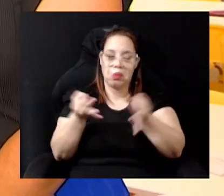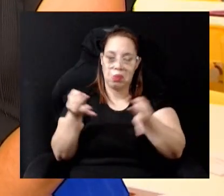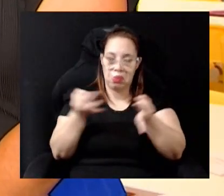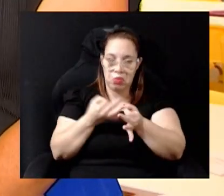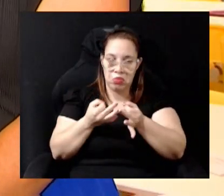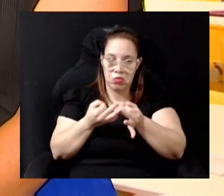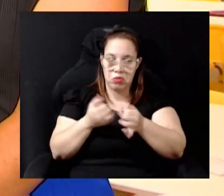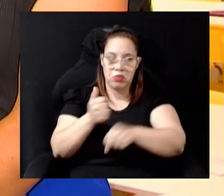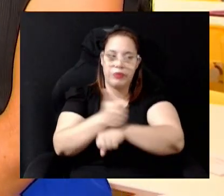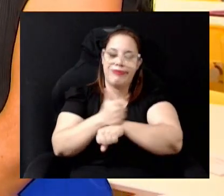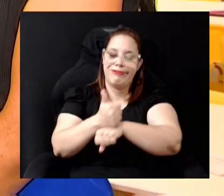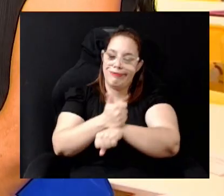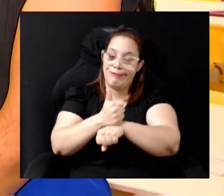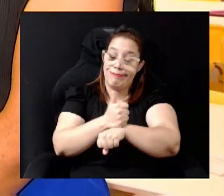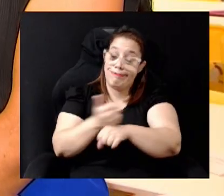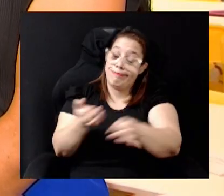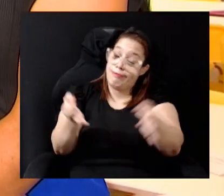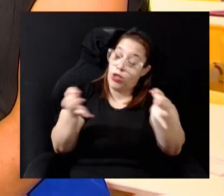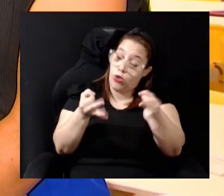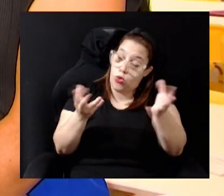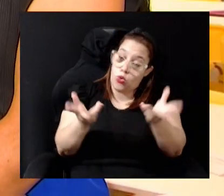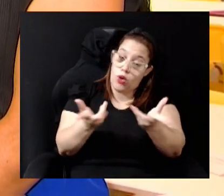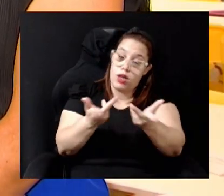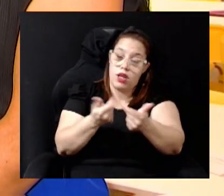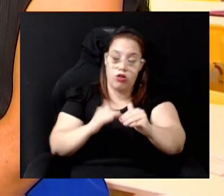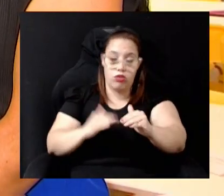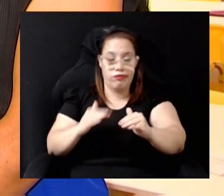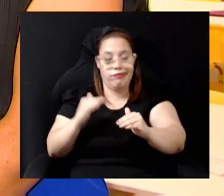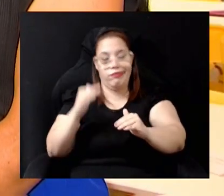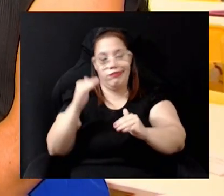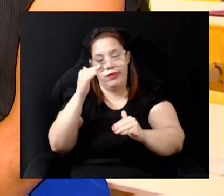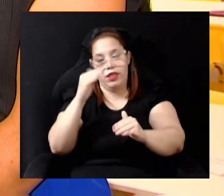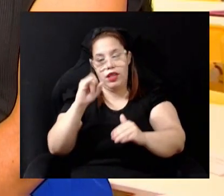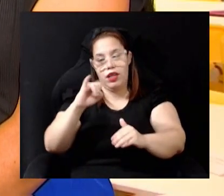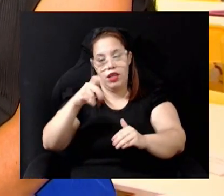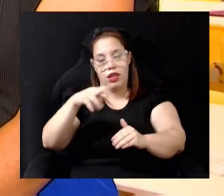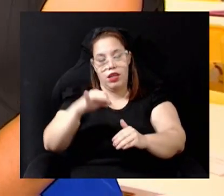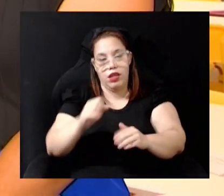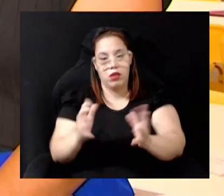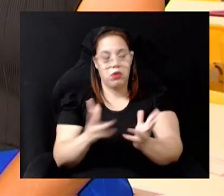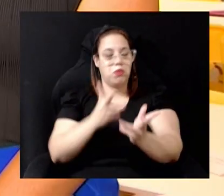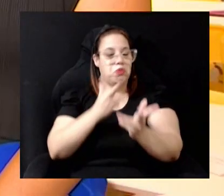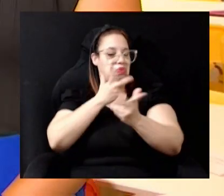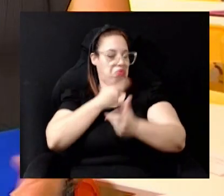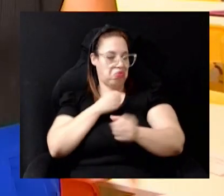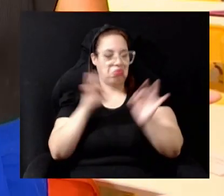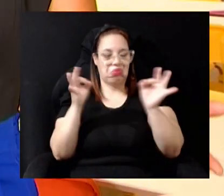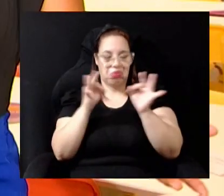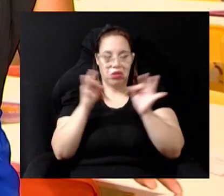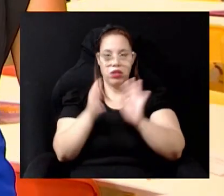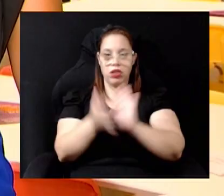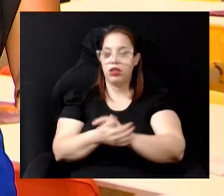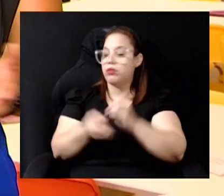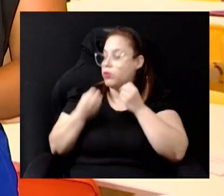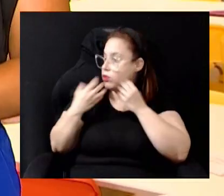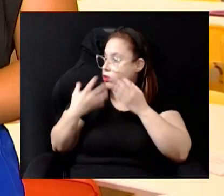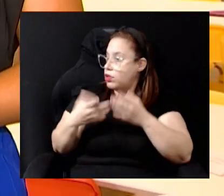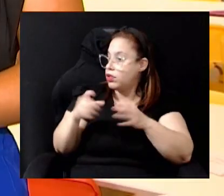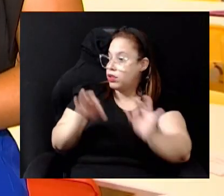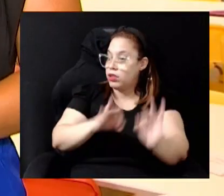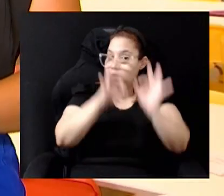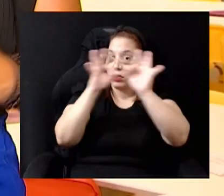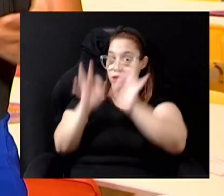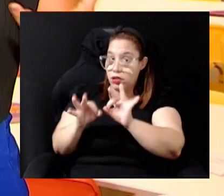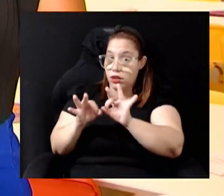profissionais com competência para desenvolver interfaces cada vez mais bonitas e funcionais. Muito bem, você que está assistindo, o Se